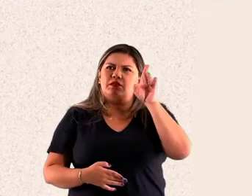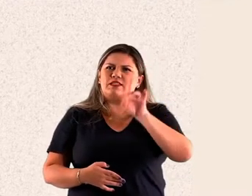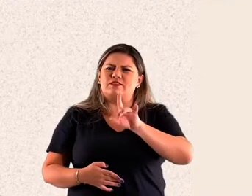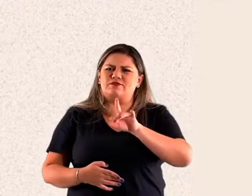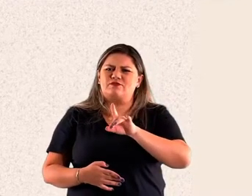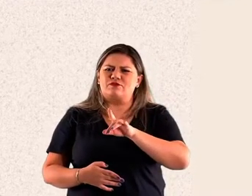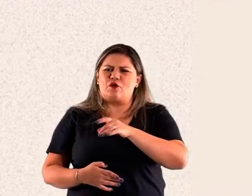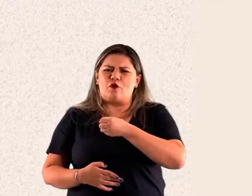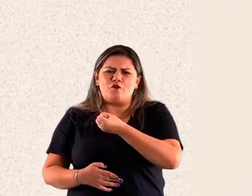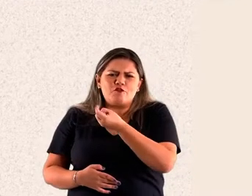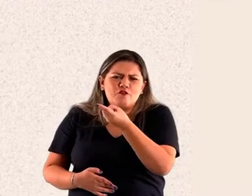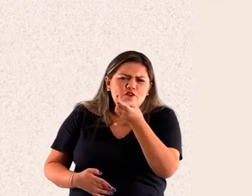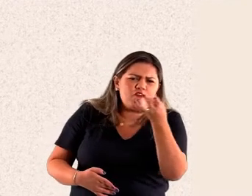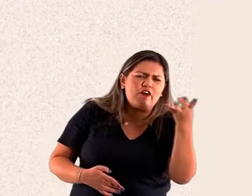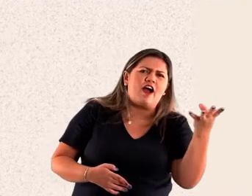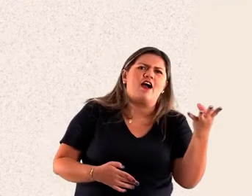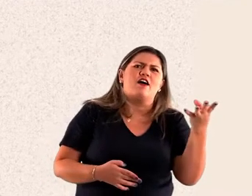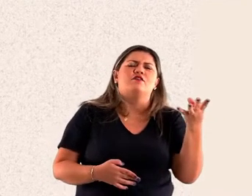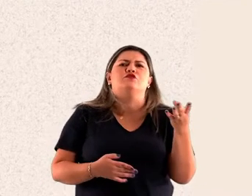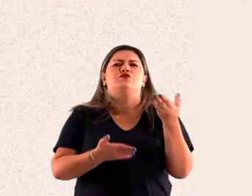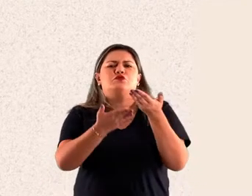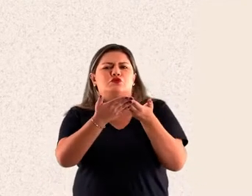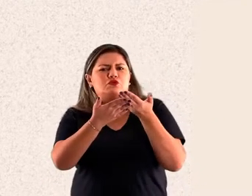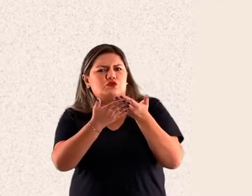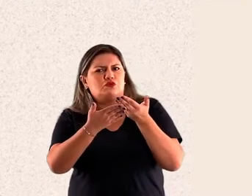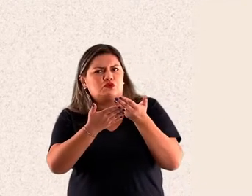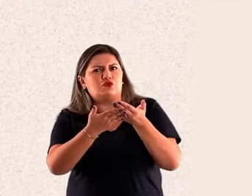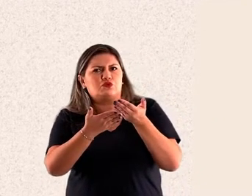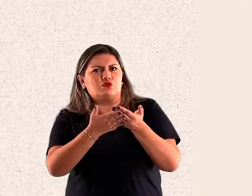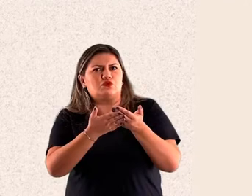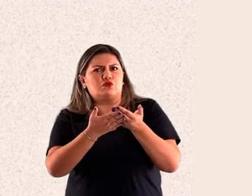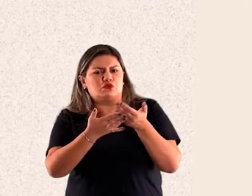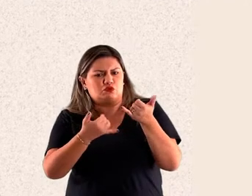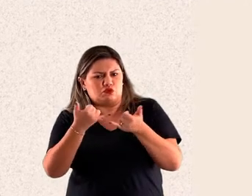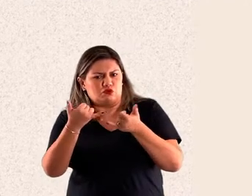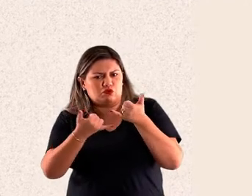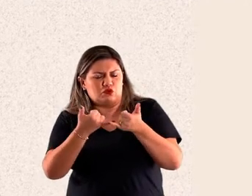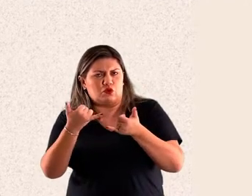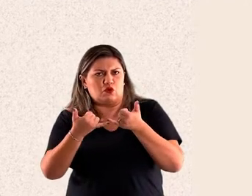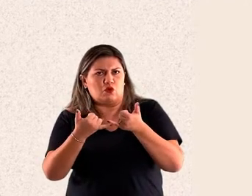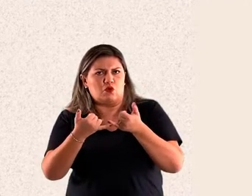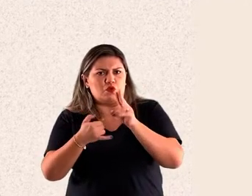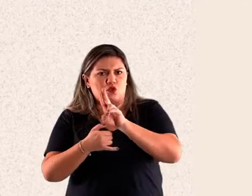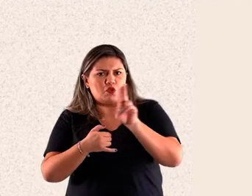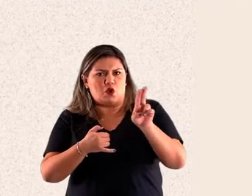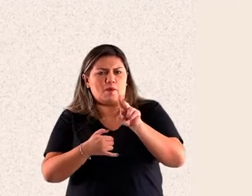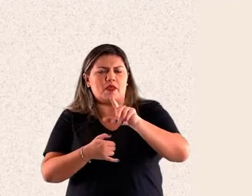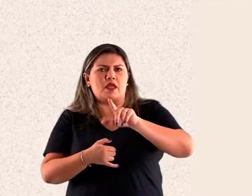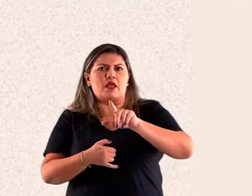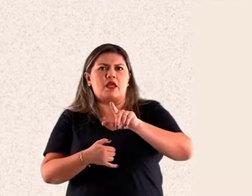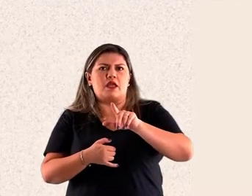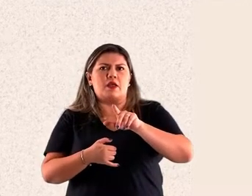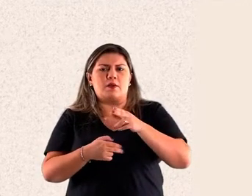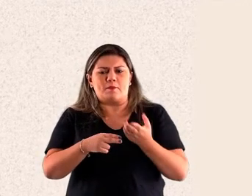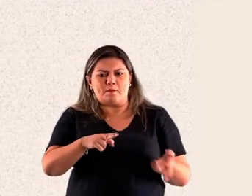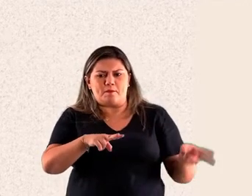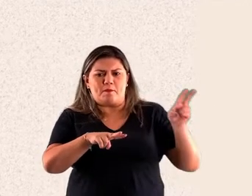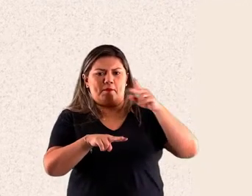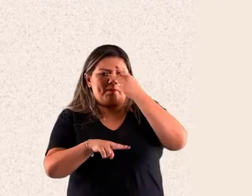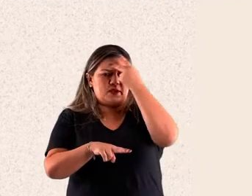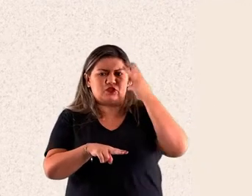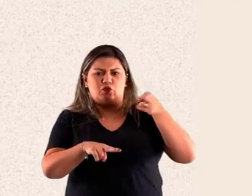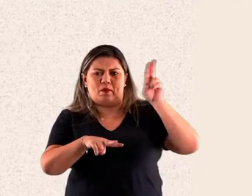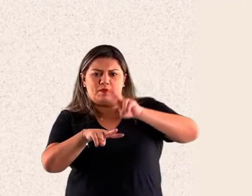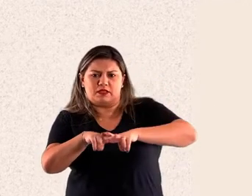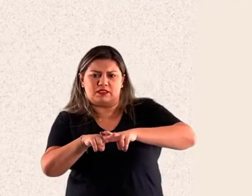centenas de estudos estudos levando em conta esse jogo que se chama Dilema do Prisioneiro eu não sei se vocês conhecem é um